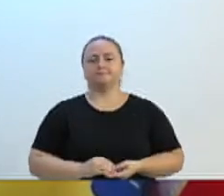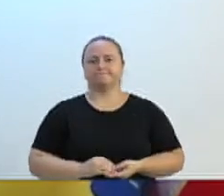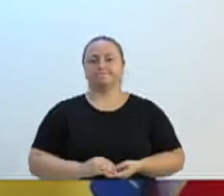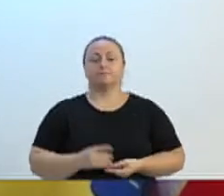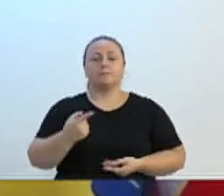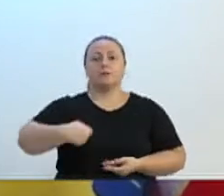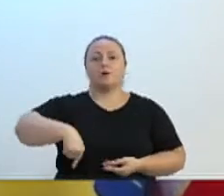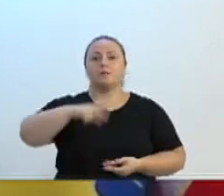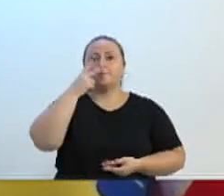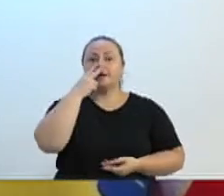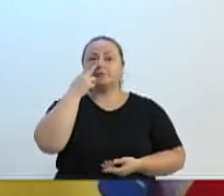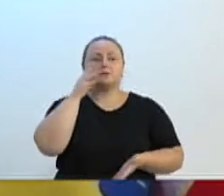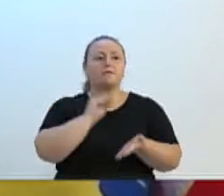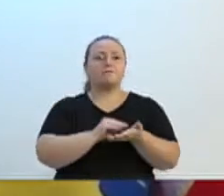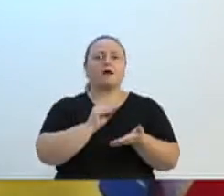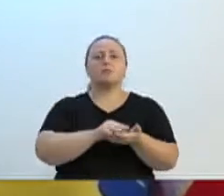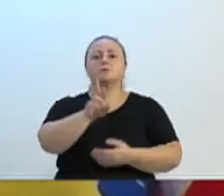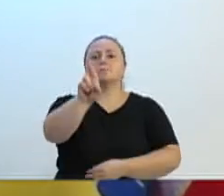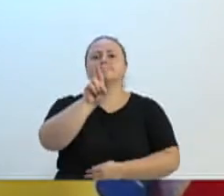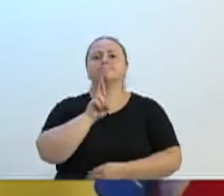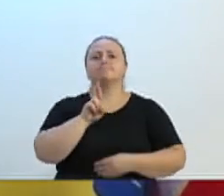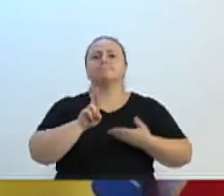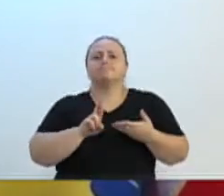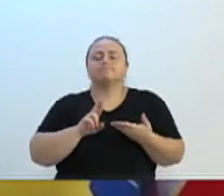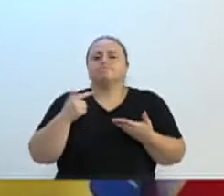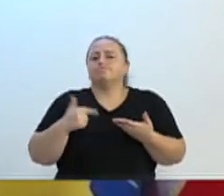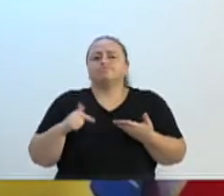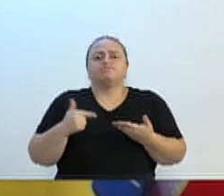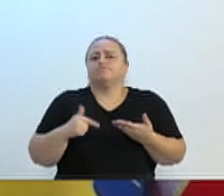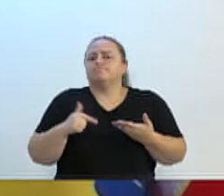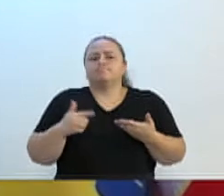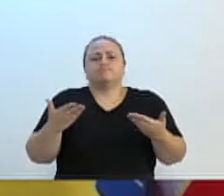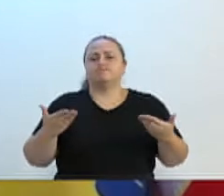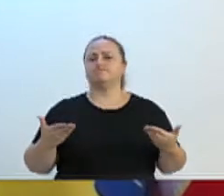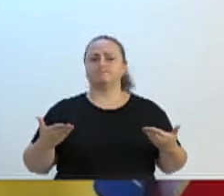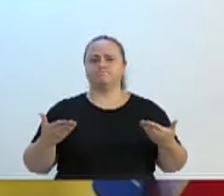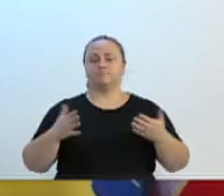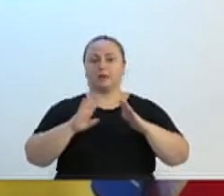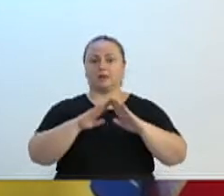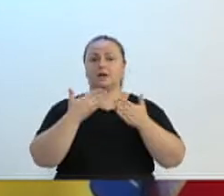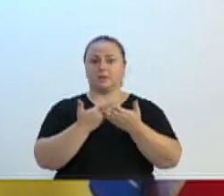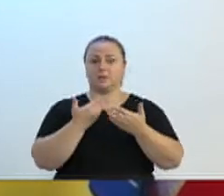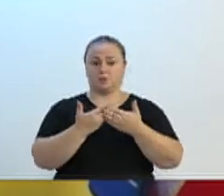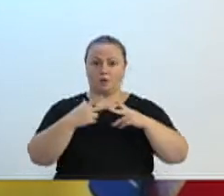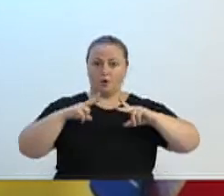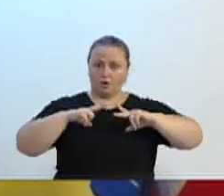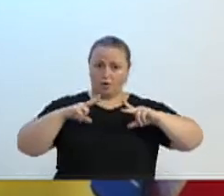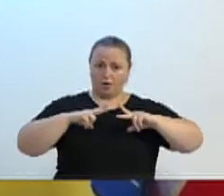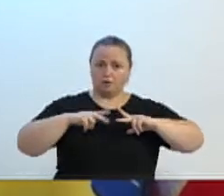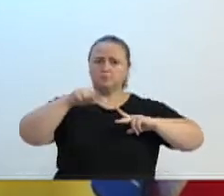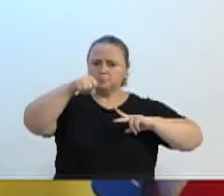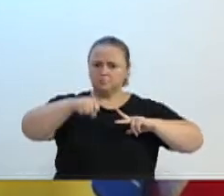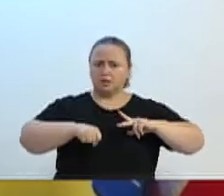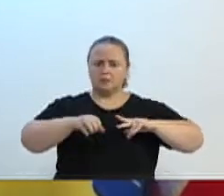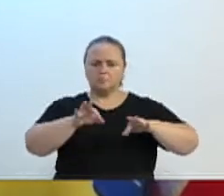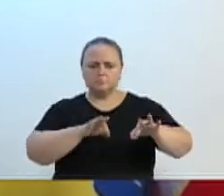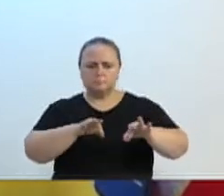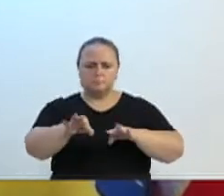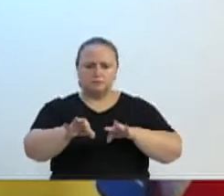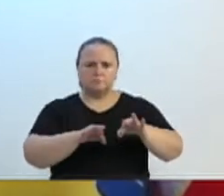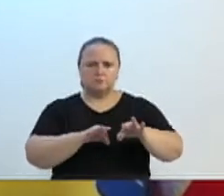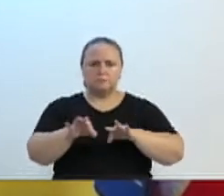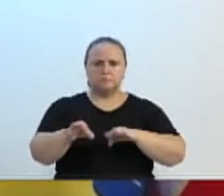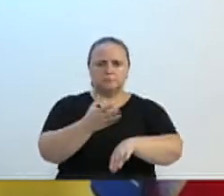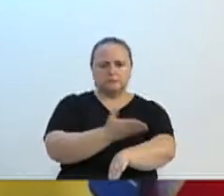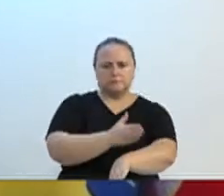esta referência. As escolas privadas estão se preparando, sim, com um plano sanitário,